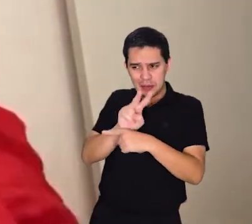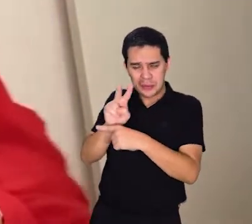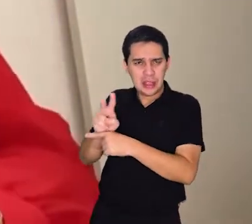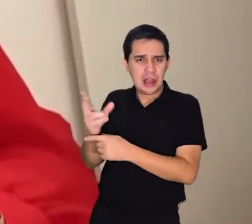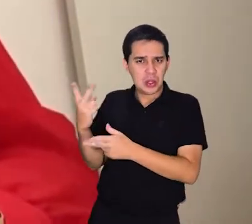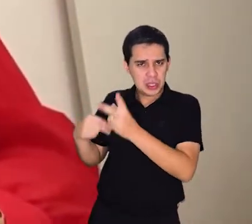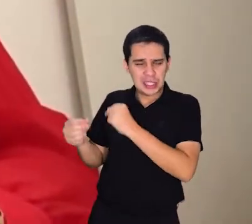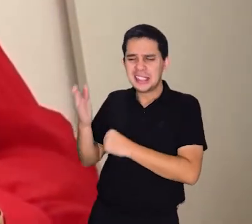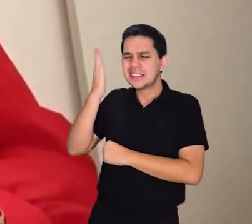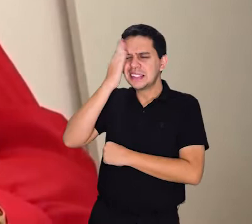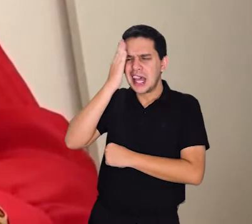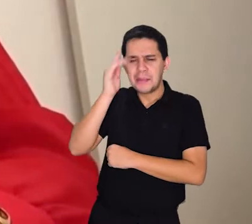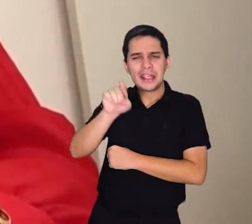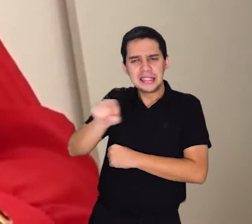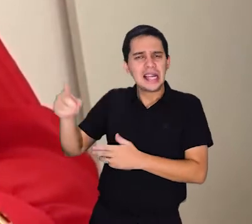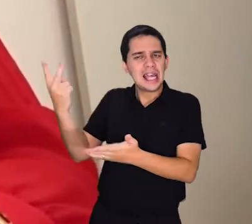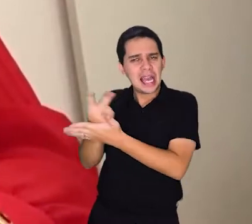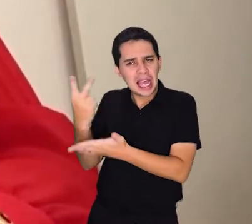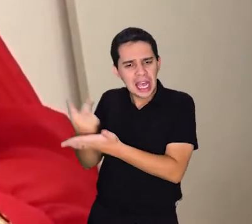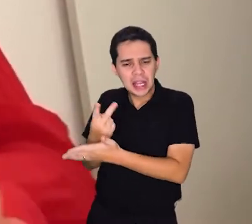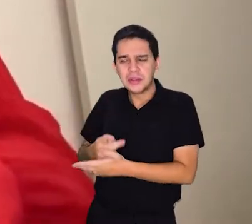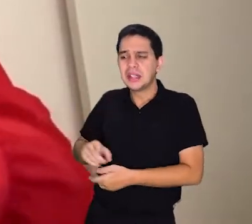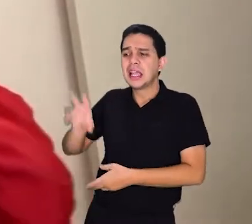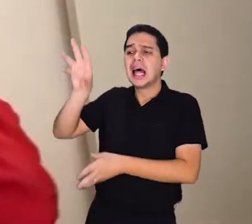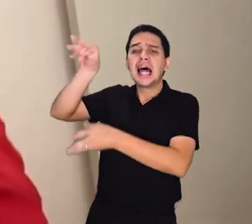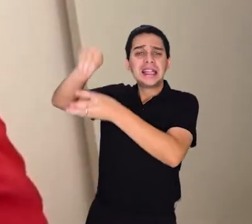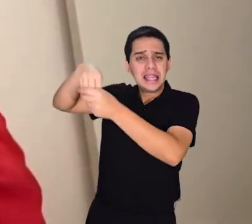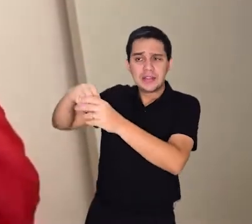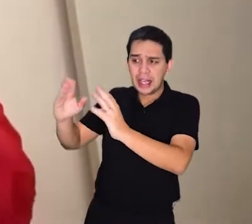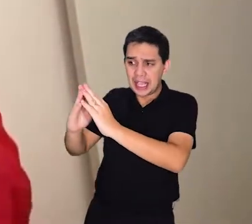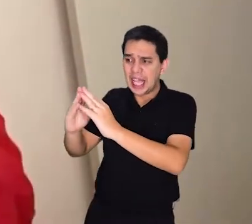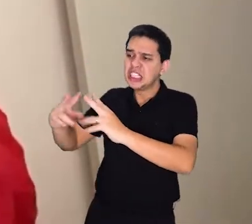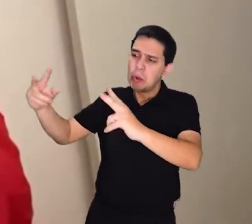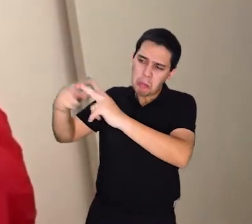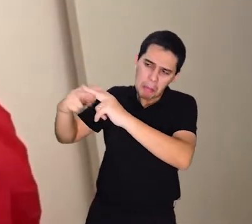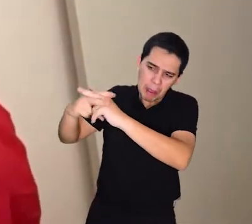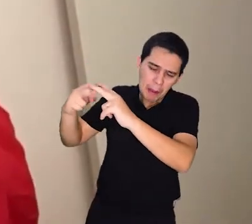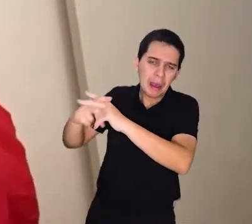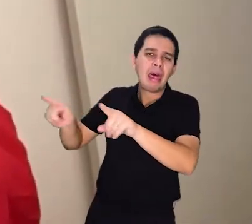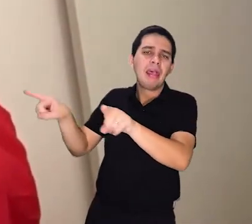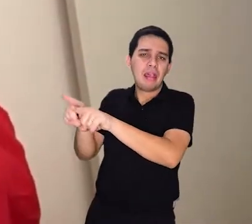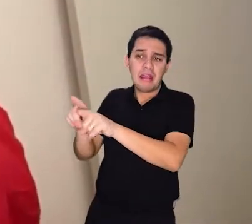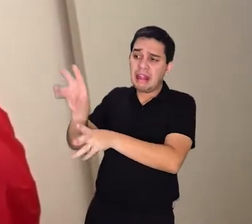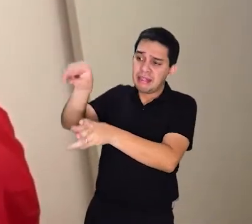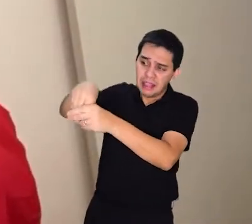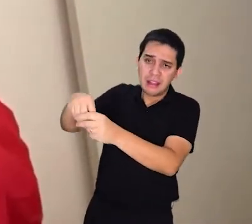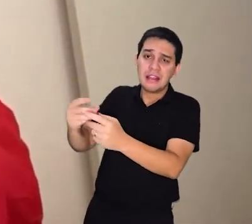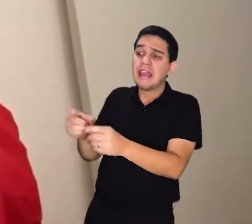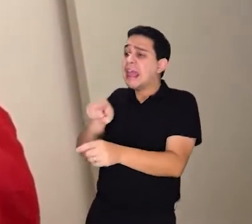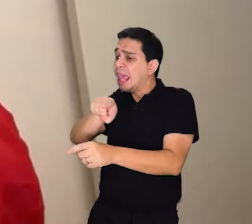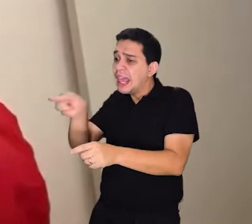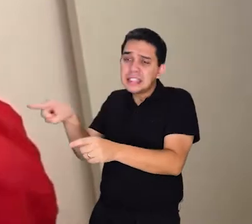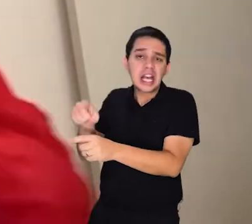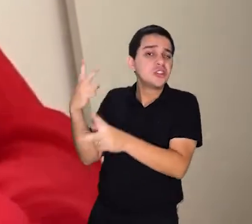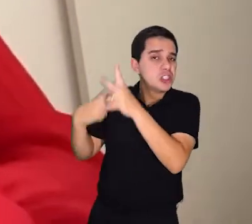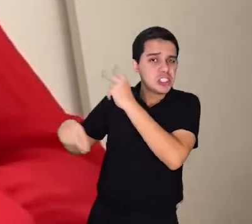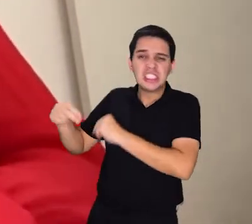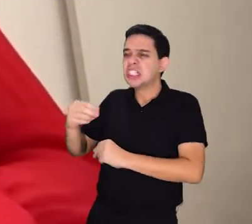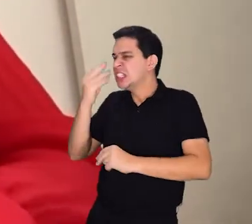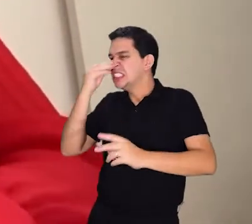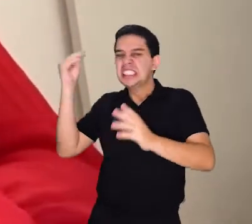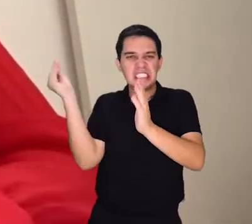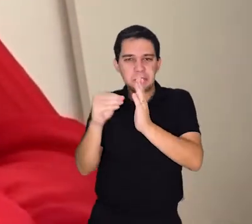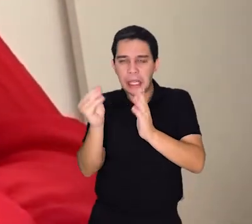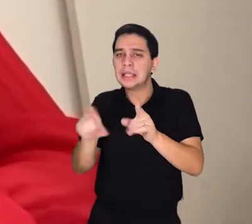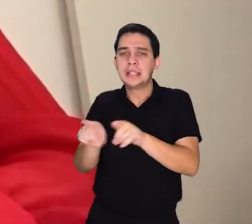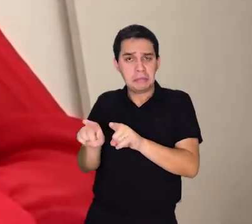fala da violação dos direitos desses adolescentes, a gente não fecha os olhos que também eles transgridem dentro da unidade, muitas vezes eles tratam